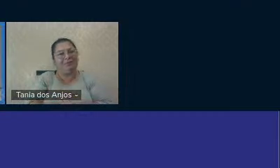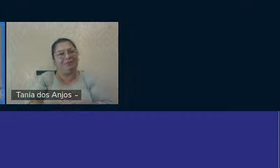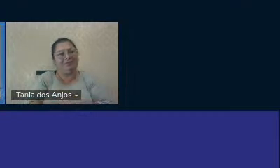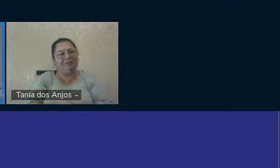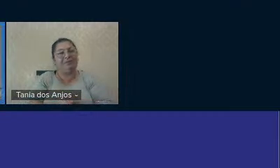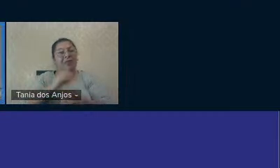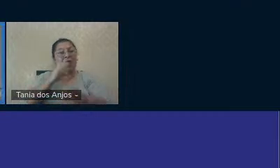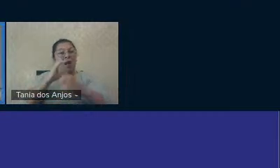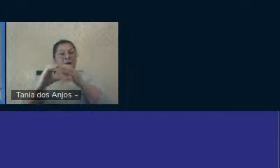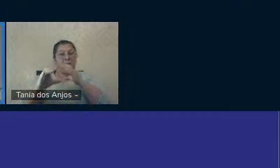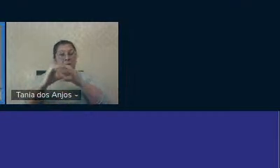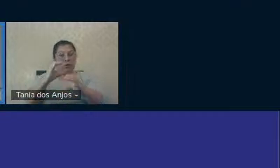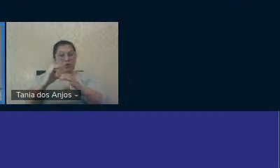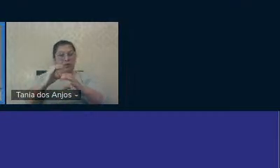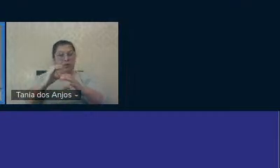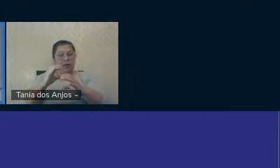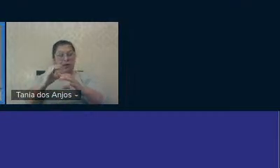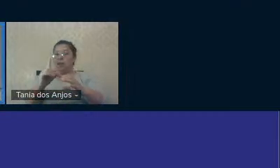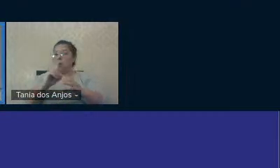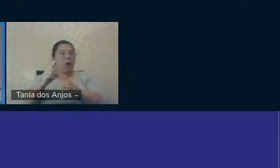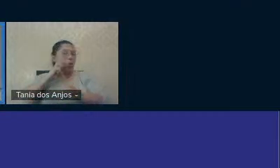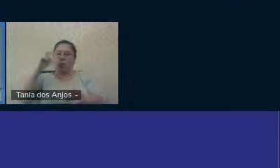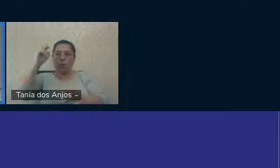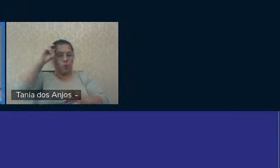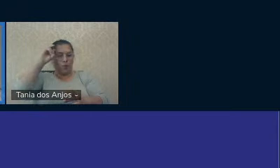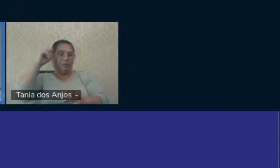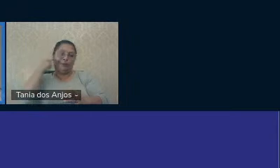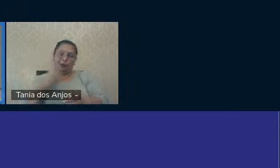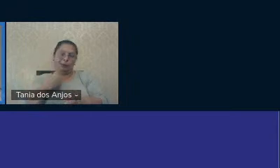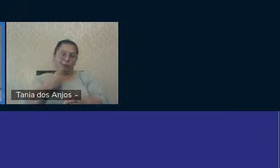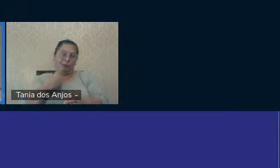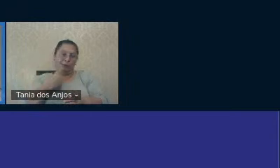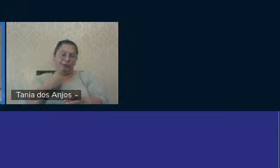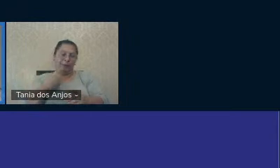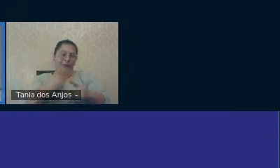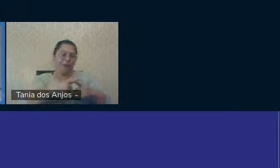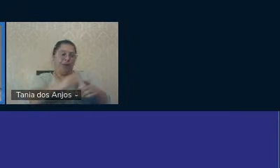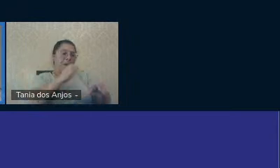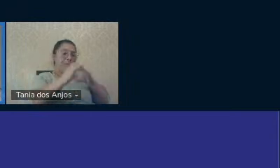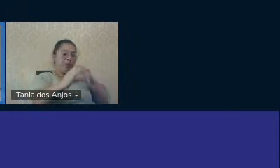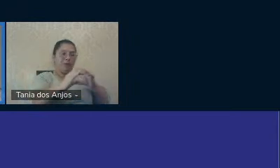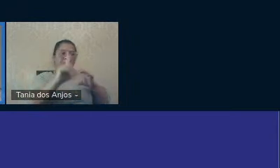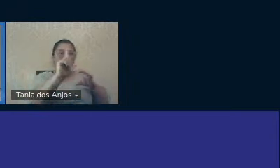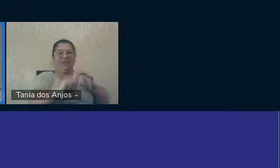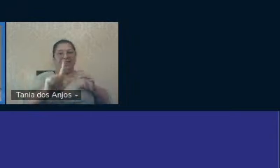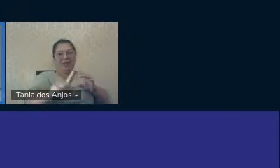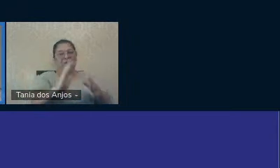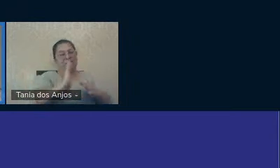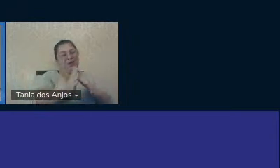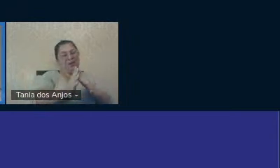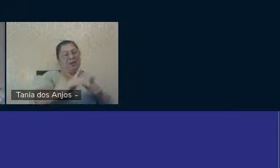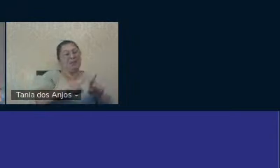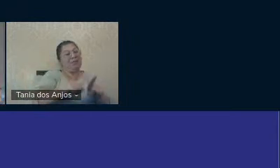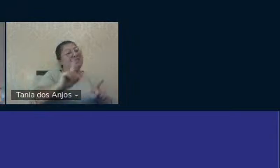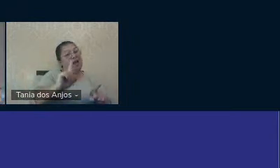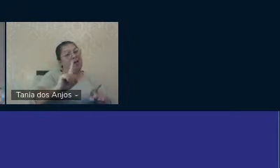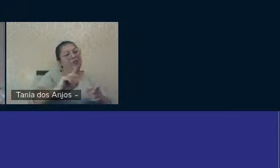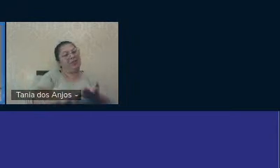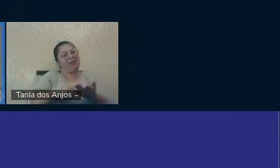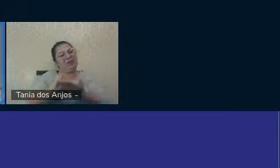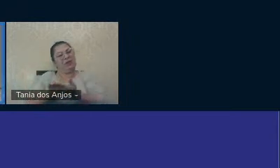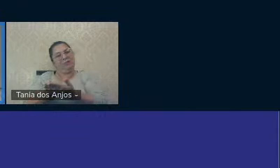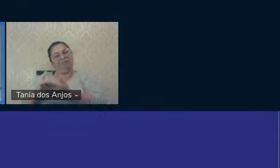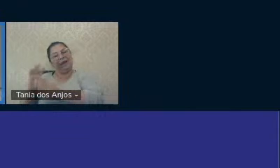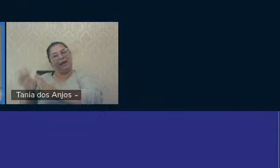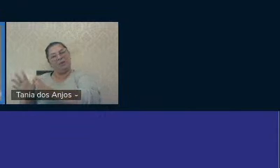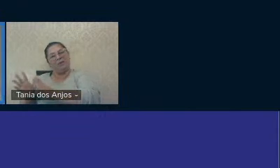A música não faz parte da sua cultura, porque hoje a música é considerada uma literatura em Libras e não tradução para Libras.